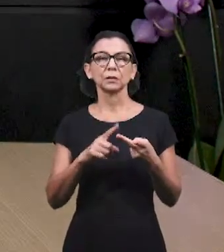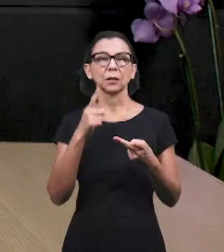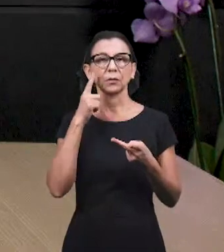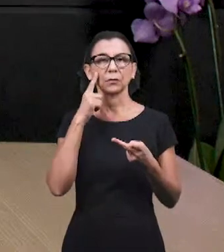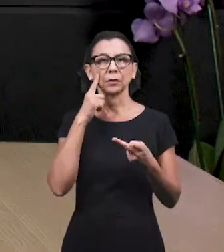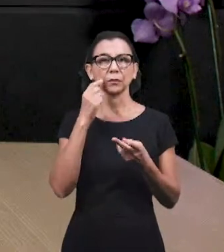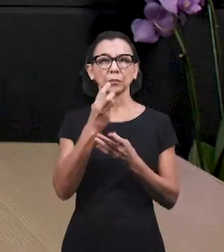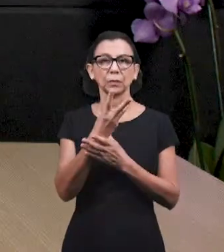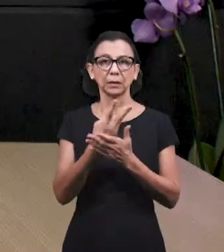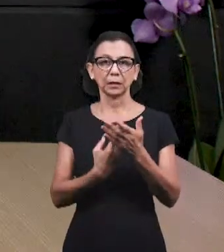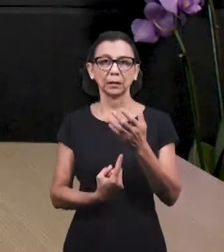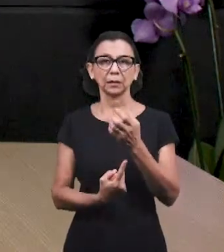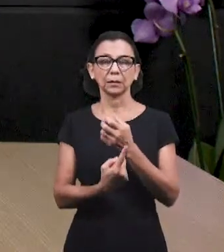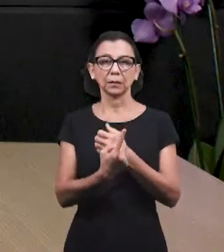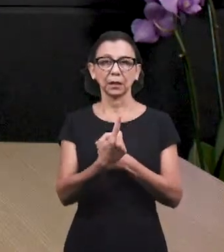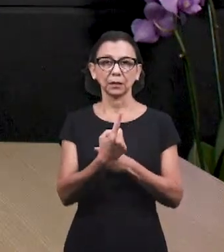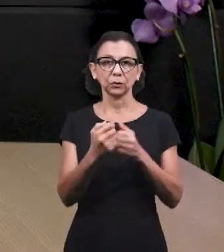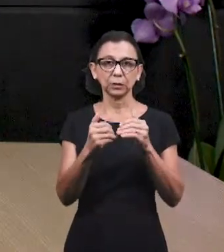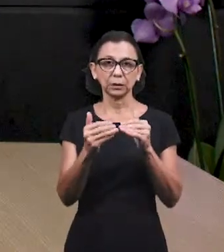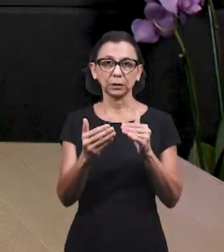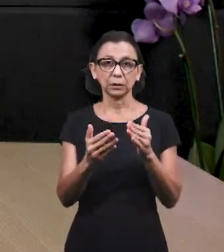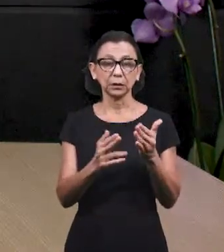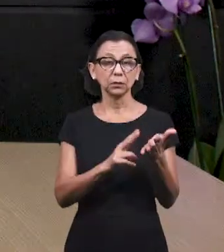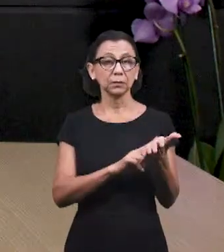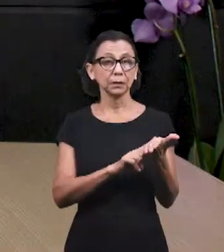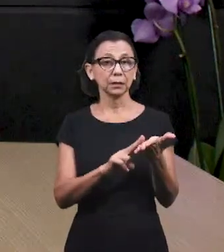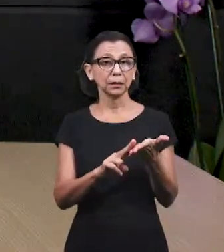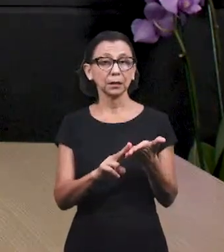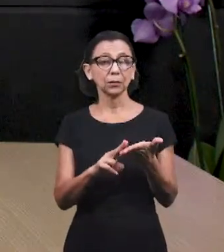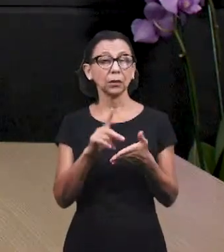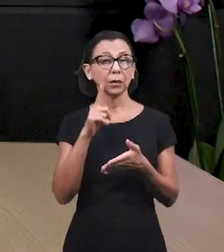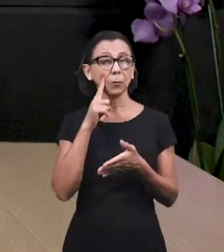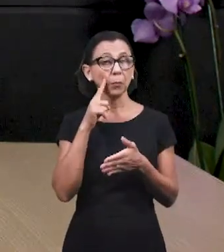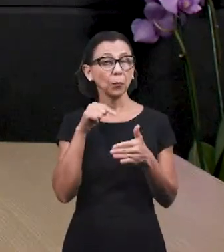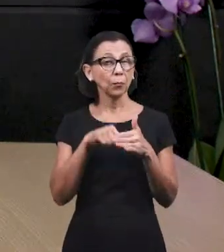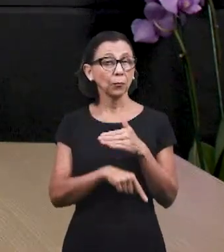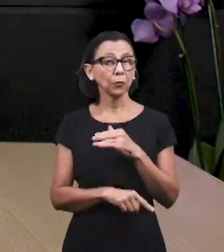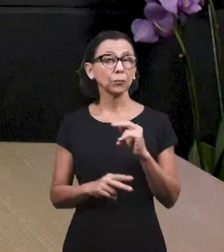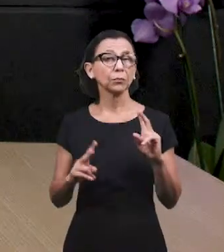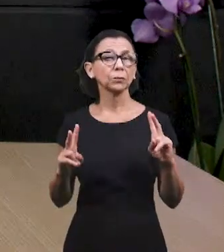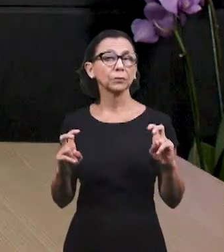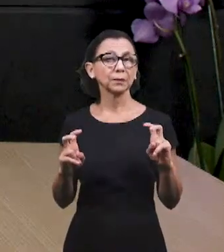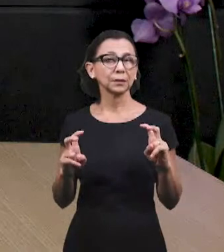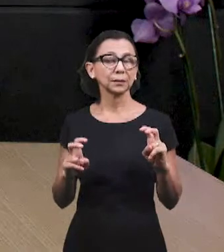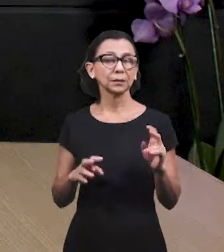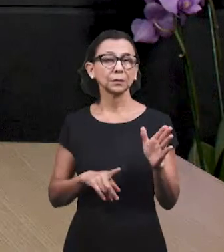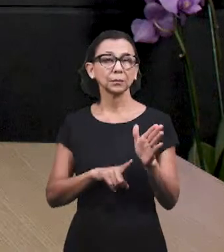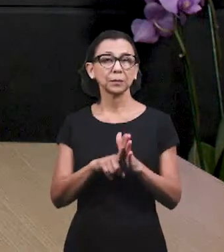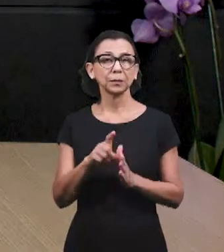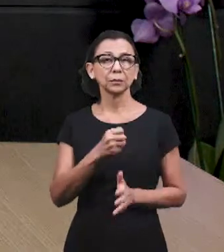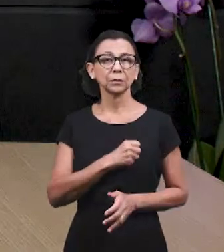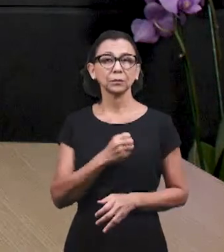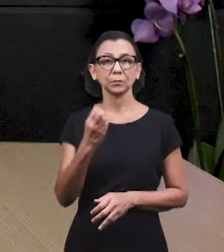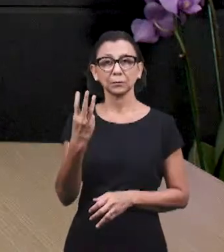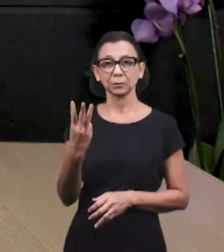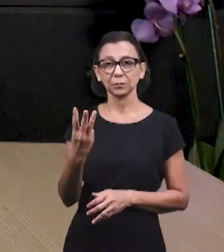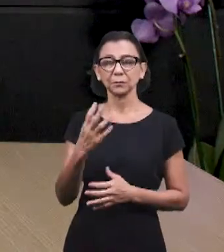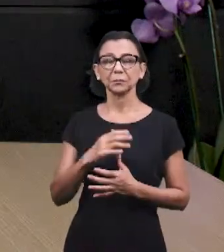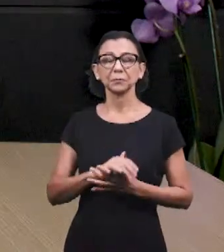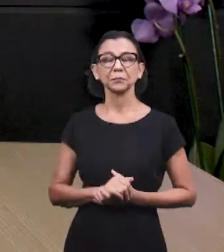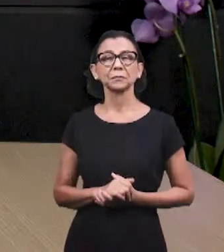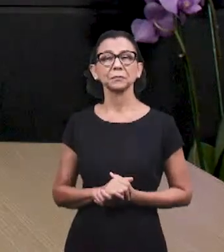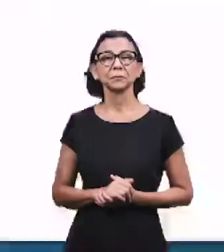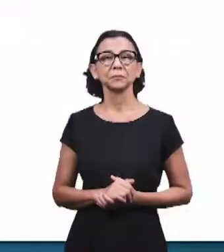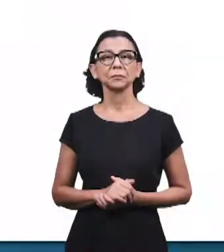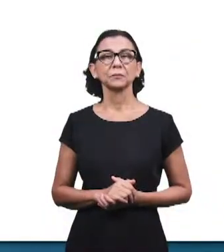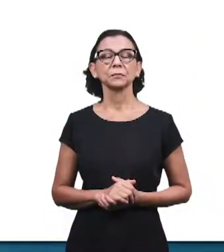na carta, ali no início da carta. Agora vamos aprofundar mais no assunto. Vamos à pergunta 3, então. E a pergunta 3 diz